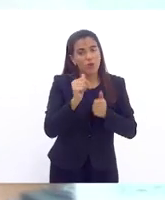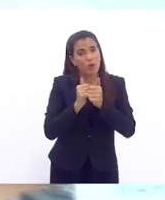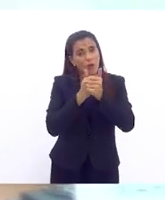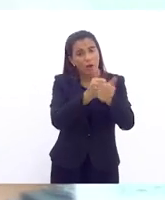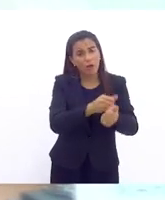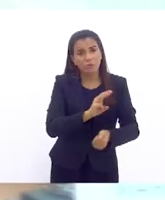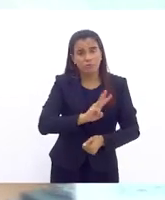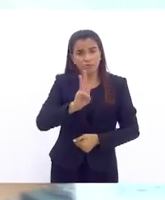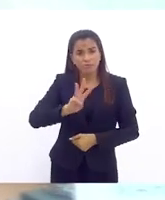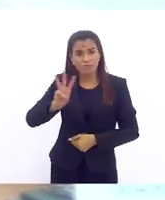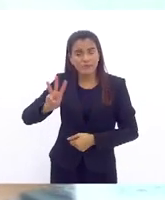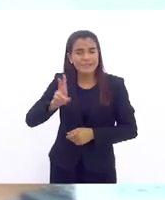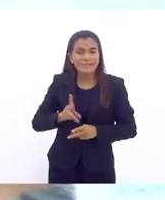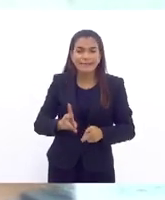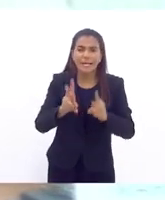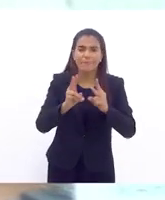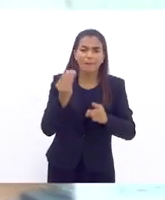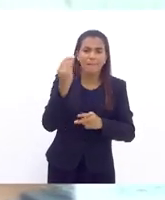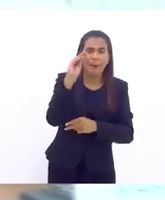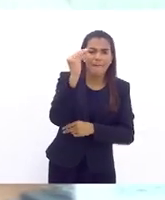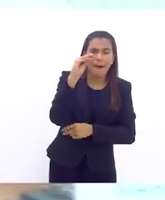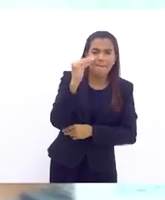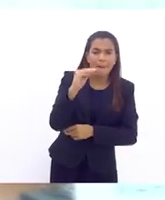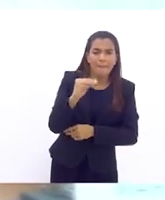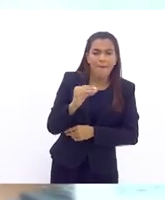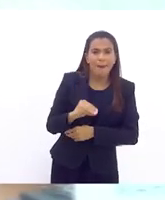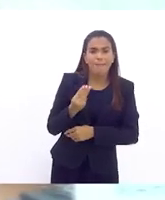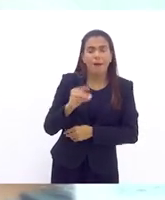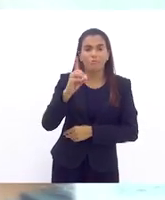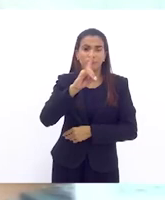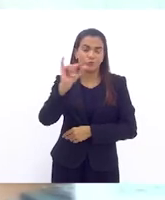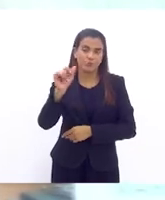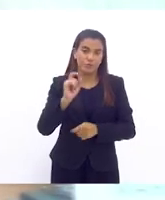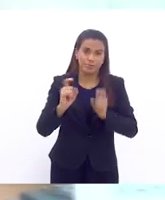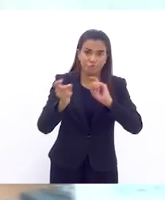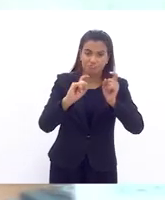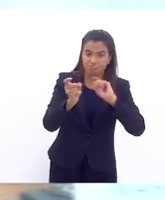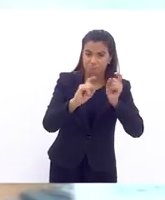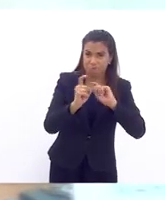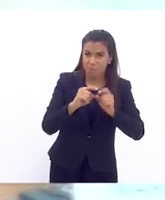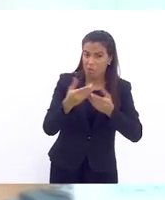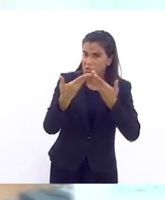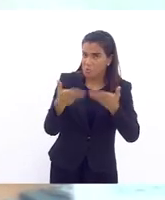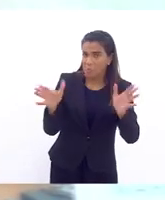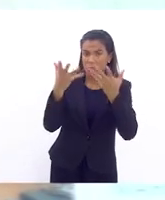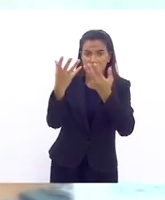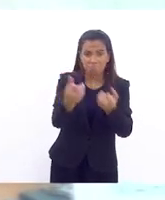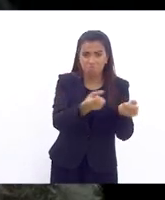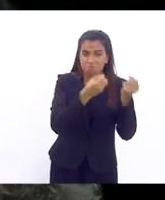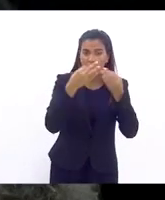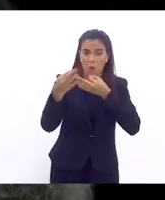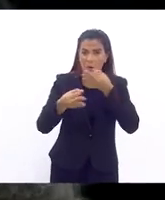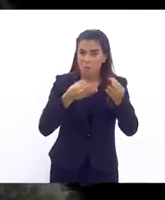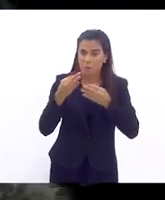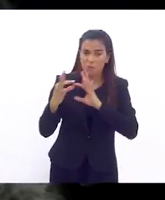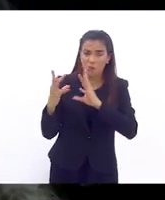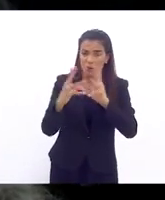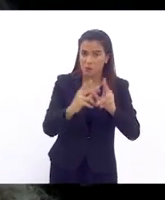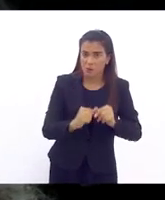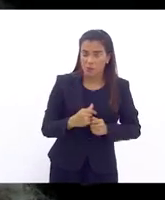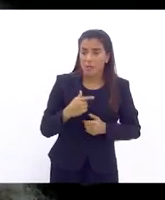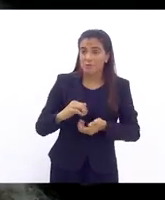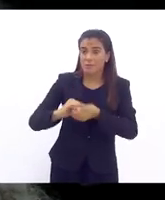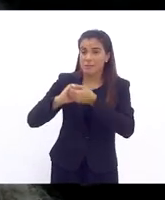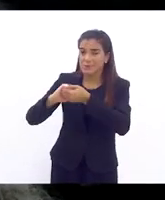o nosso site a gente sempre coloca as datas das reuniões e estamos abertos para a contribuição de todos só fazer uma saudação